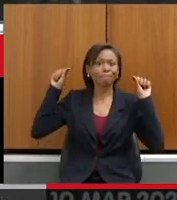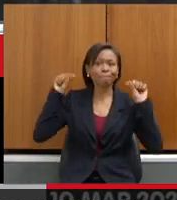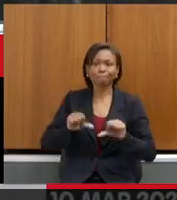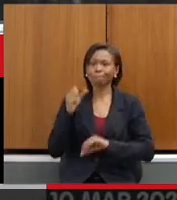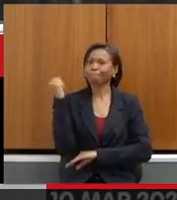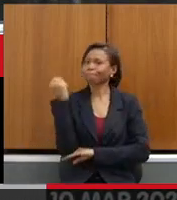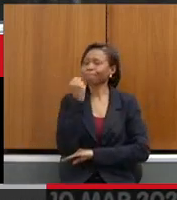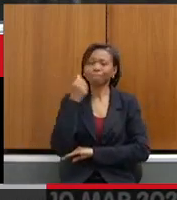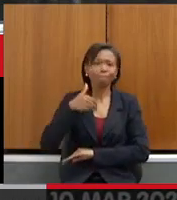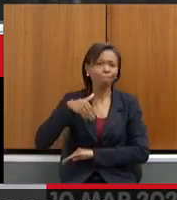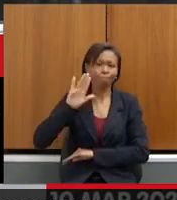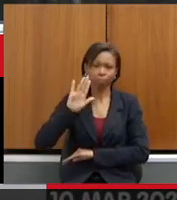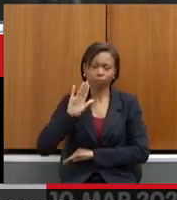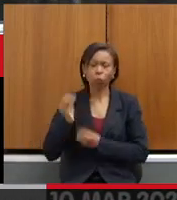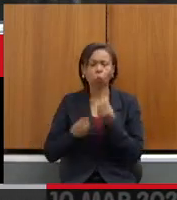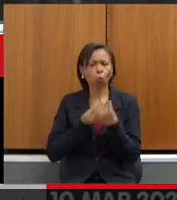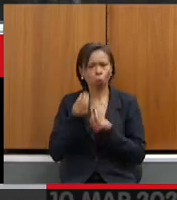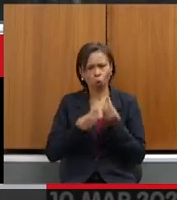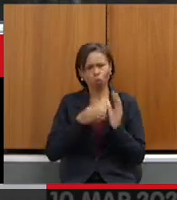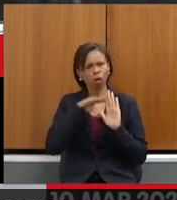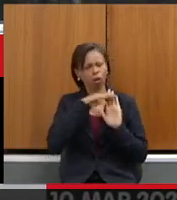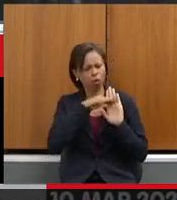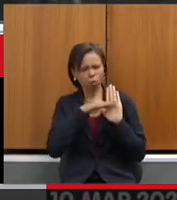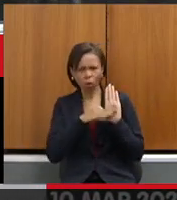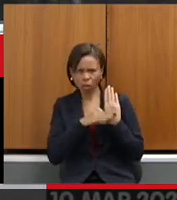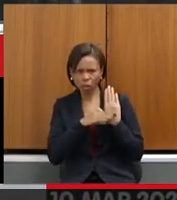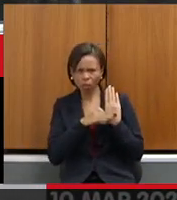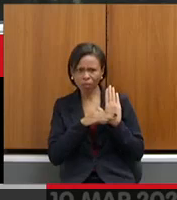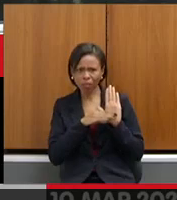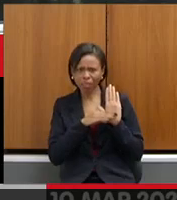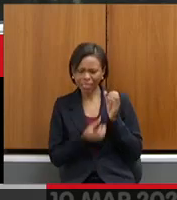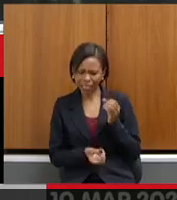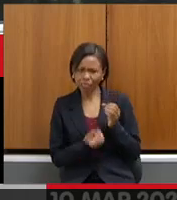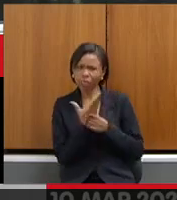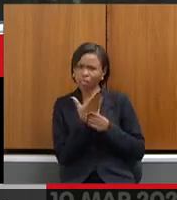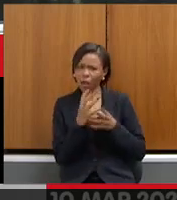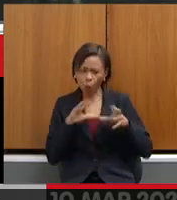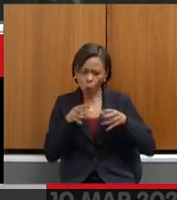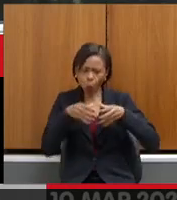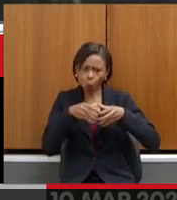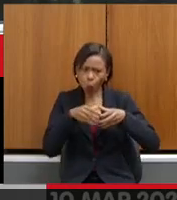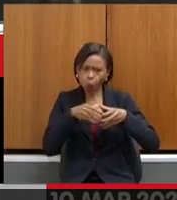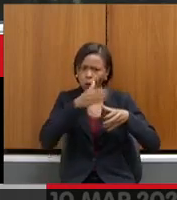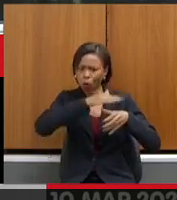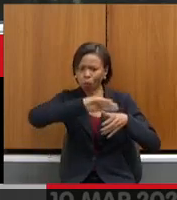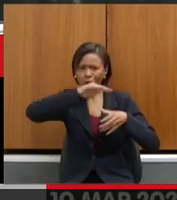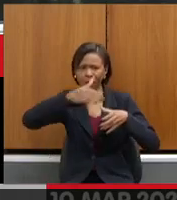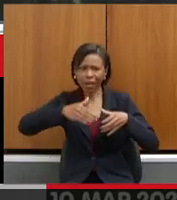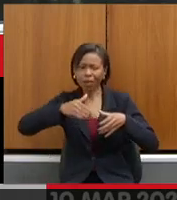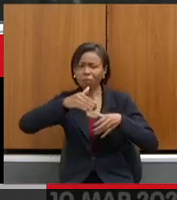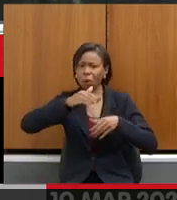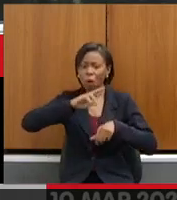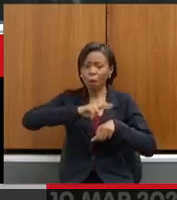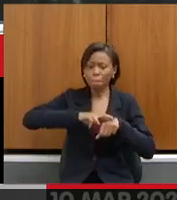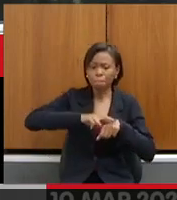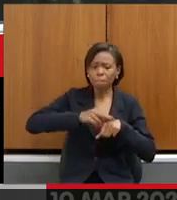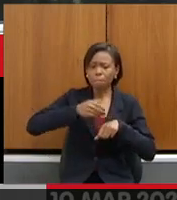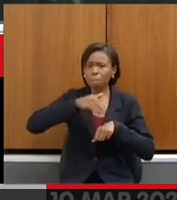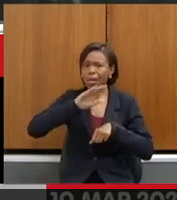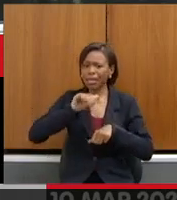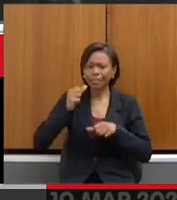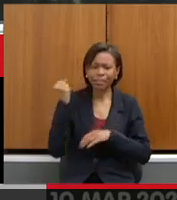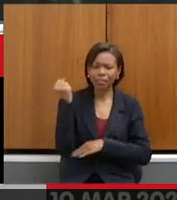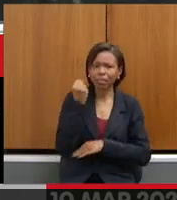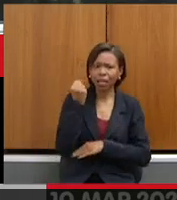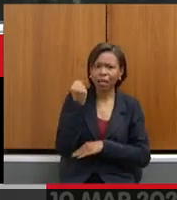ao ter que criar uma faixa ainda mais grave de restrição ela tem de exatamente aquelas que se flexibilizaram com